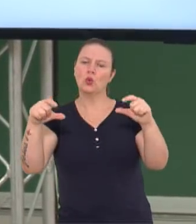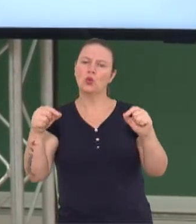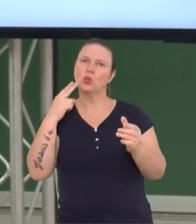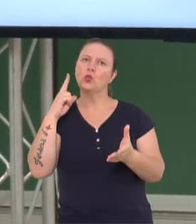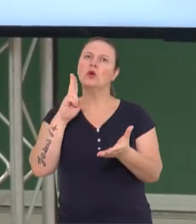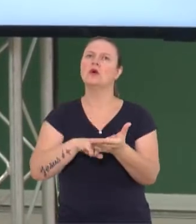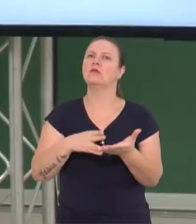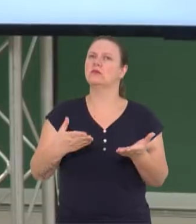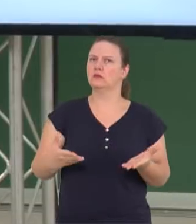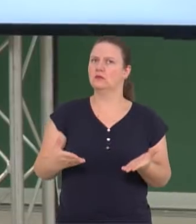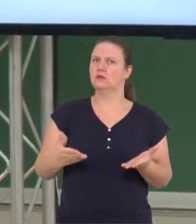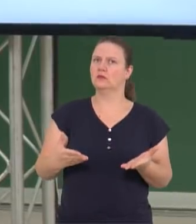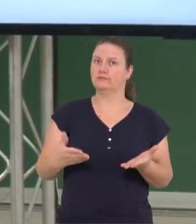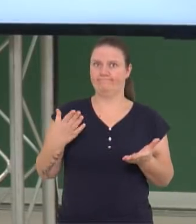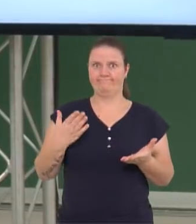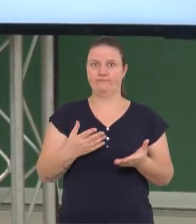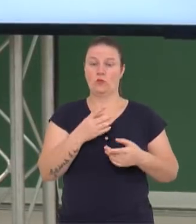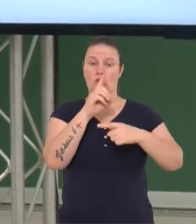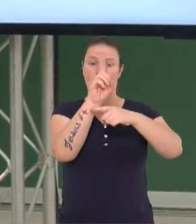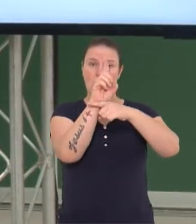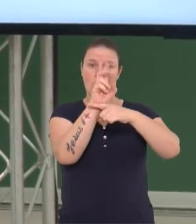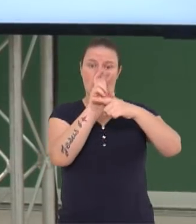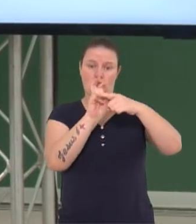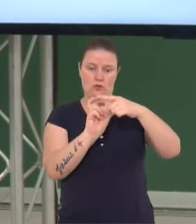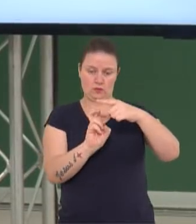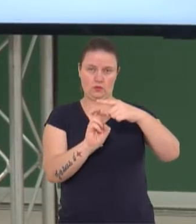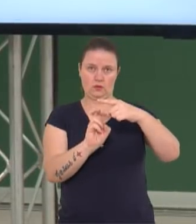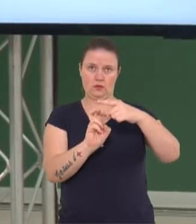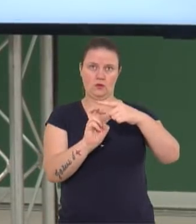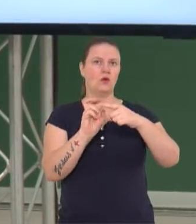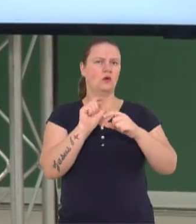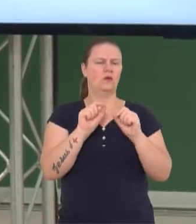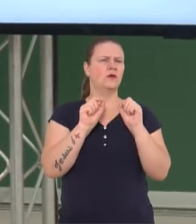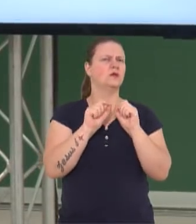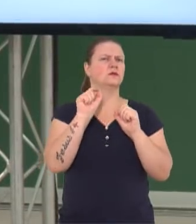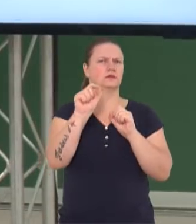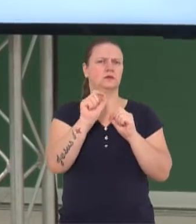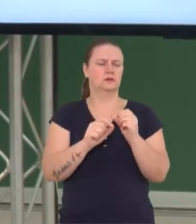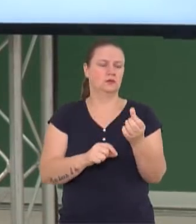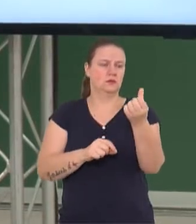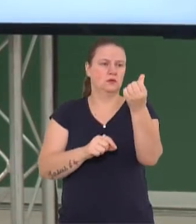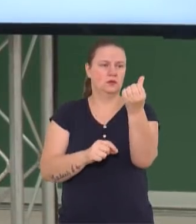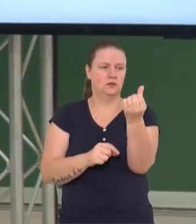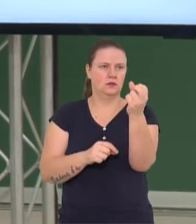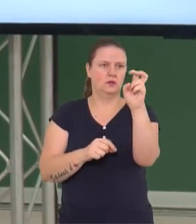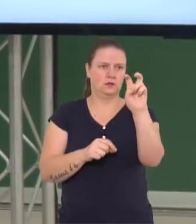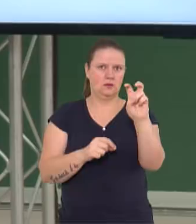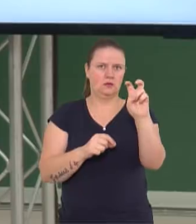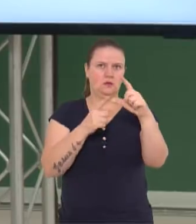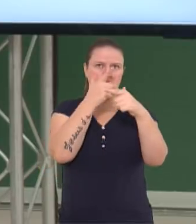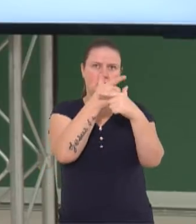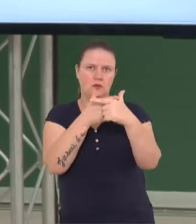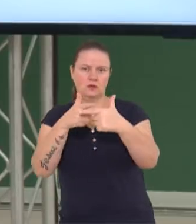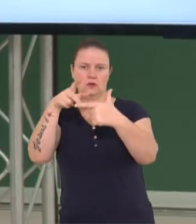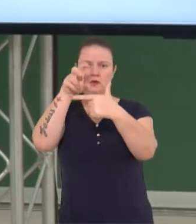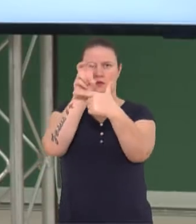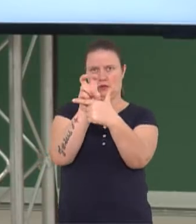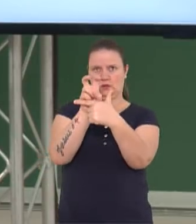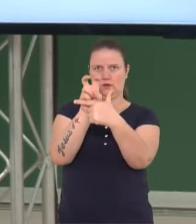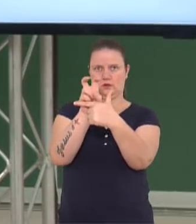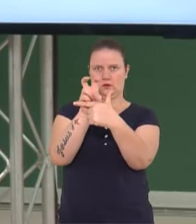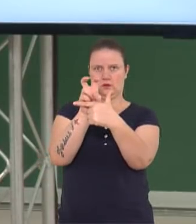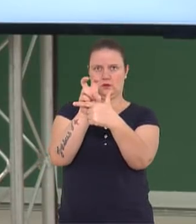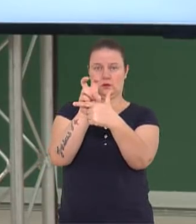desenho. 1/5 de 65 é eu pegar esse 65, dividir em 5 e